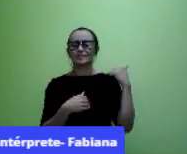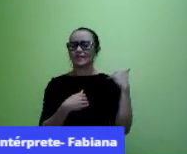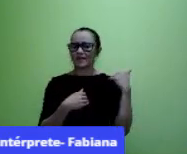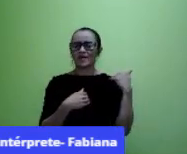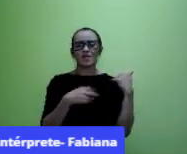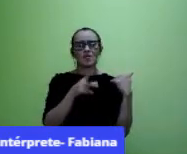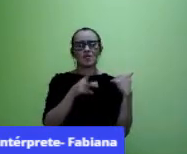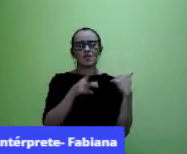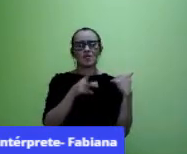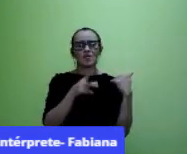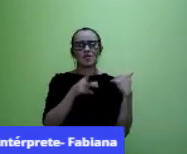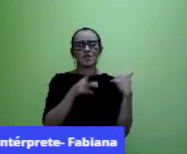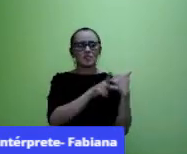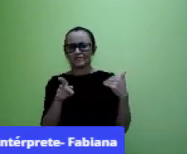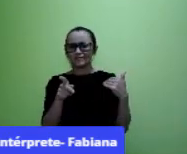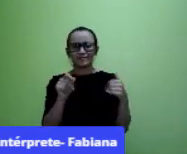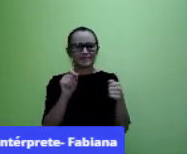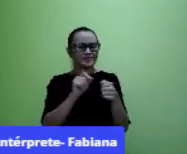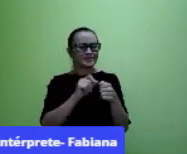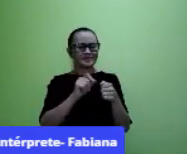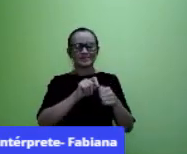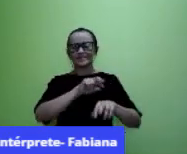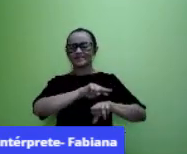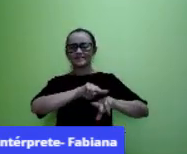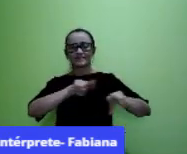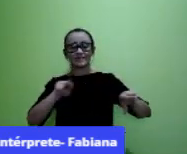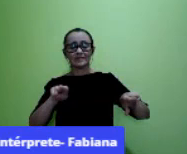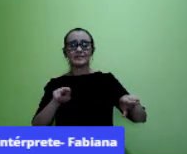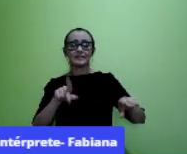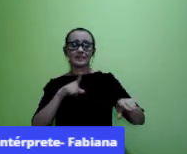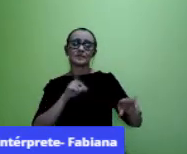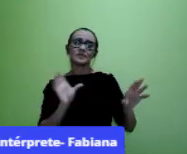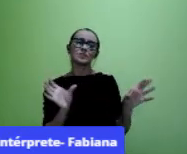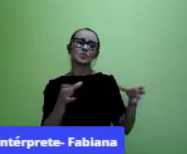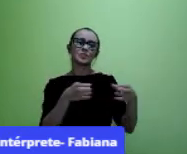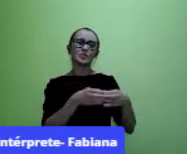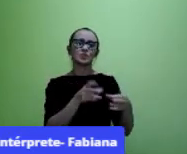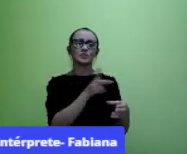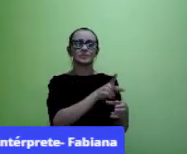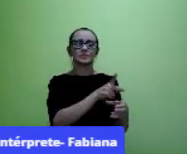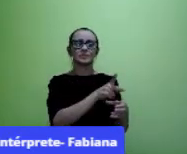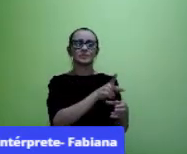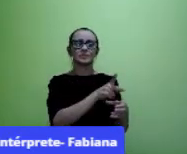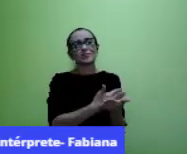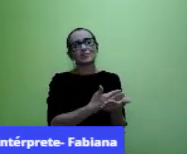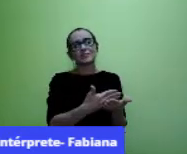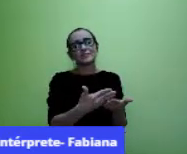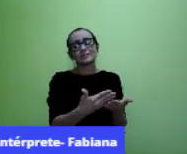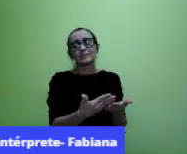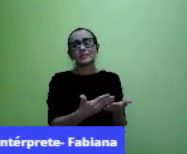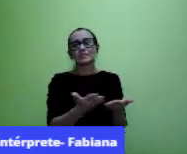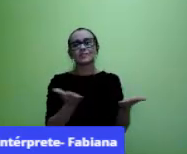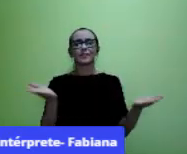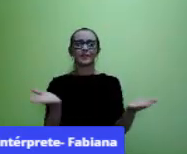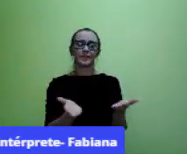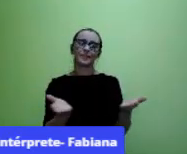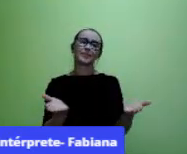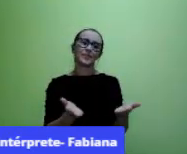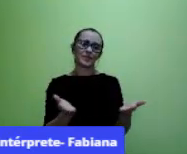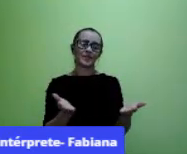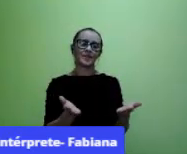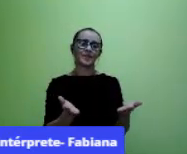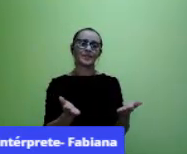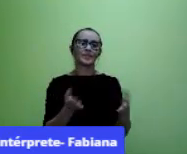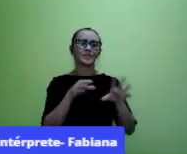muito melhores, mas nós temos um grupo de professores que entraram agora na REME, e entrar na